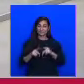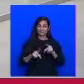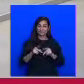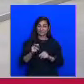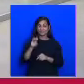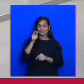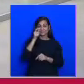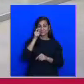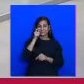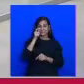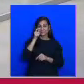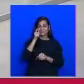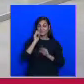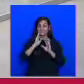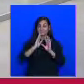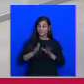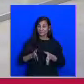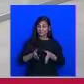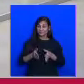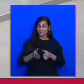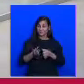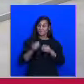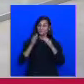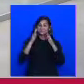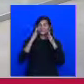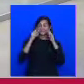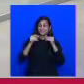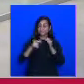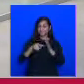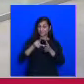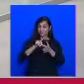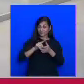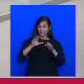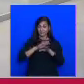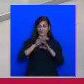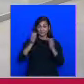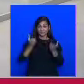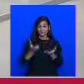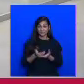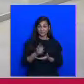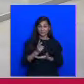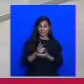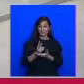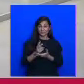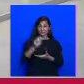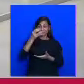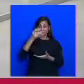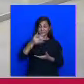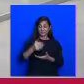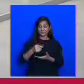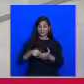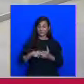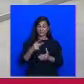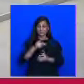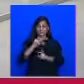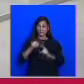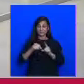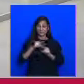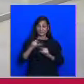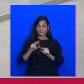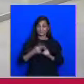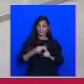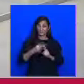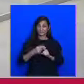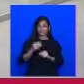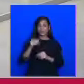populares, conforme explicamos. O Globo será reabastecido para a realização do segundo sorteio da dupla cena. O Paulo, nosso colega da Caixa,